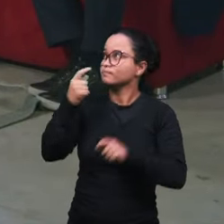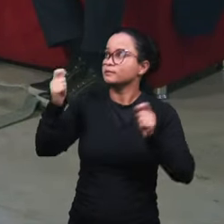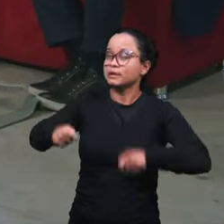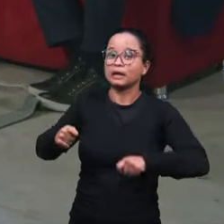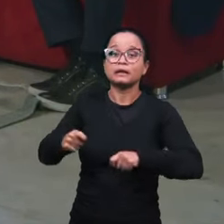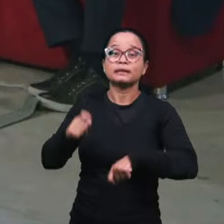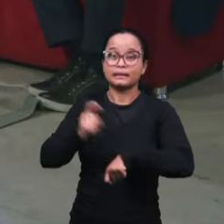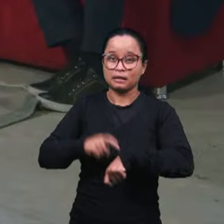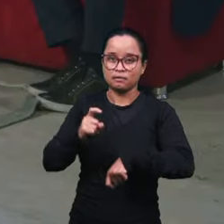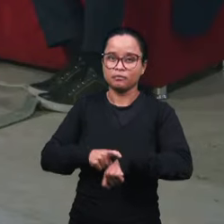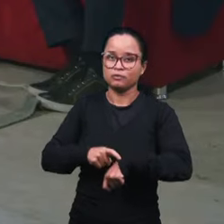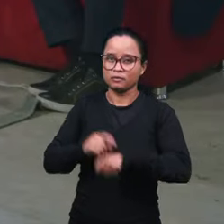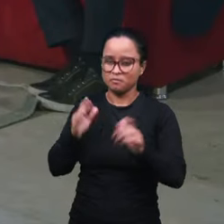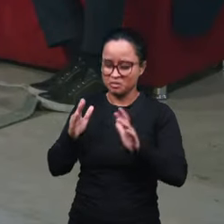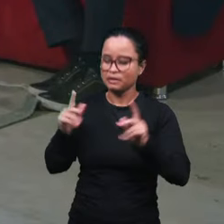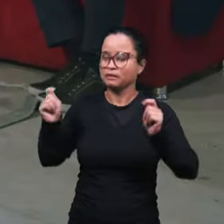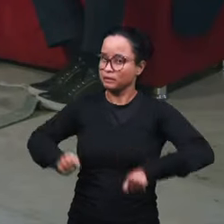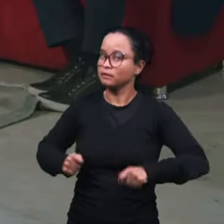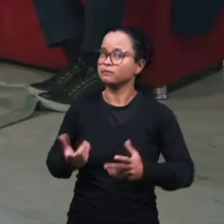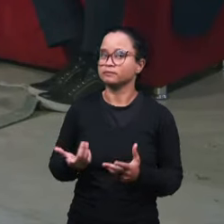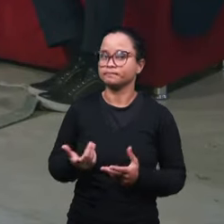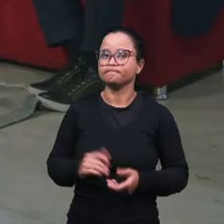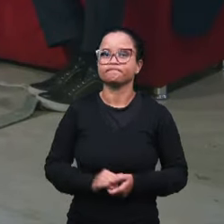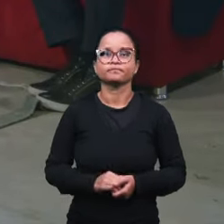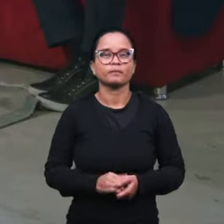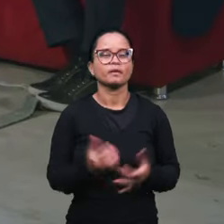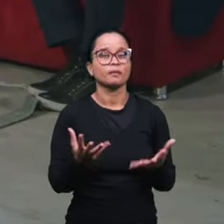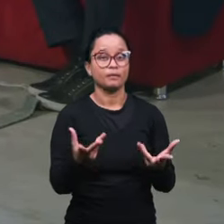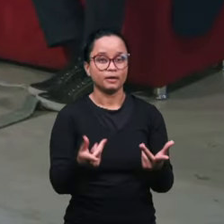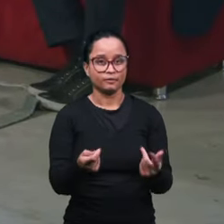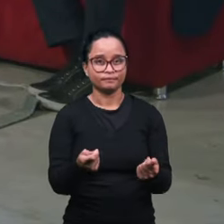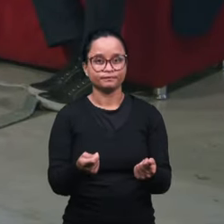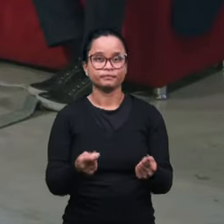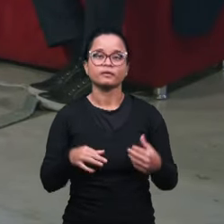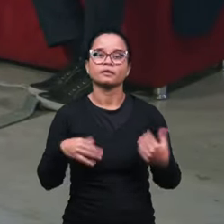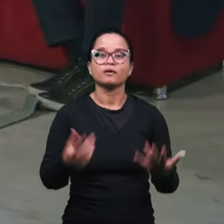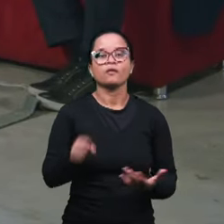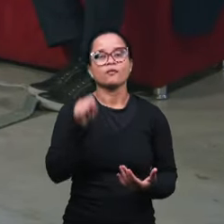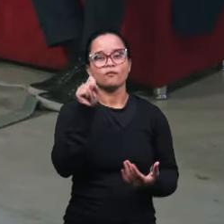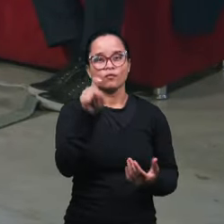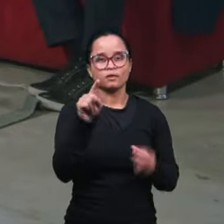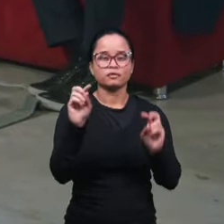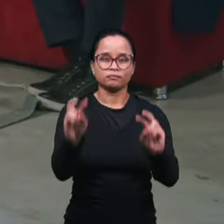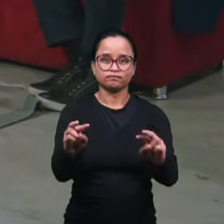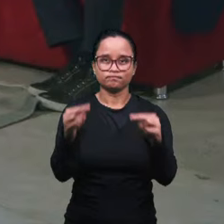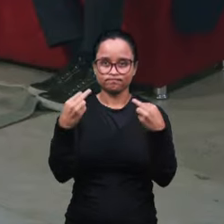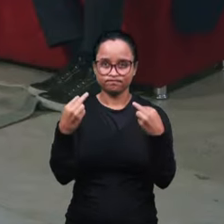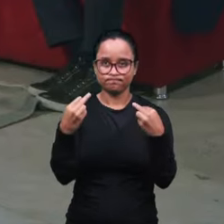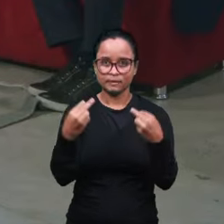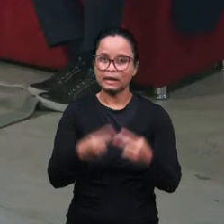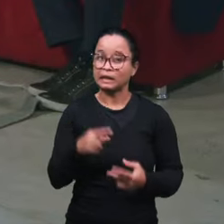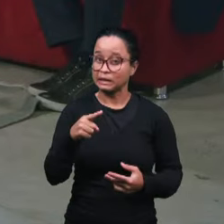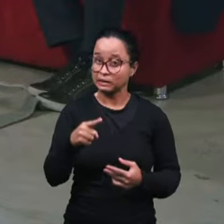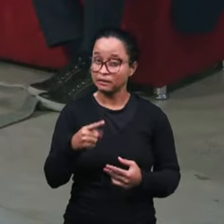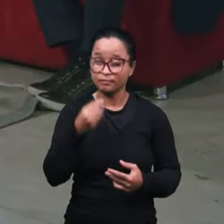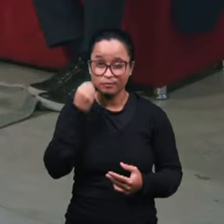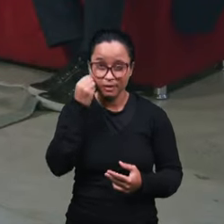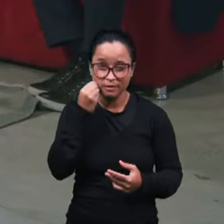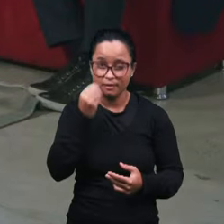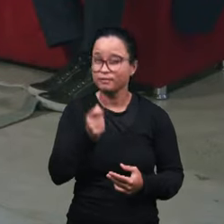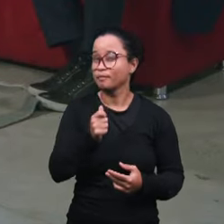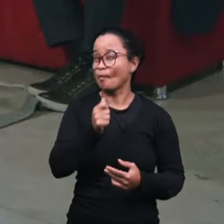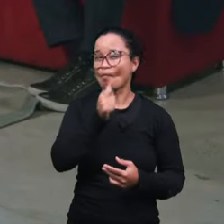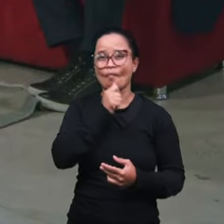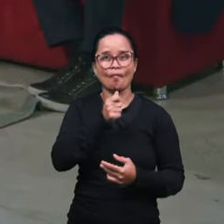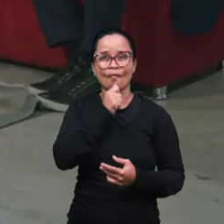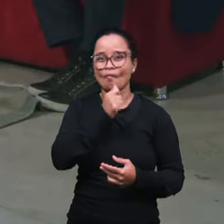tempo. Maravilha, pastor Walter. E você que é o nosso telespectador, que ainda não teve uma experiência